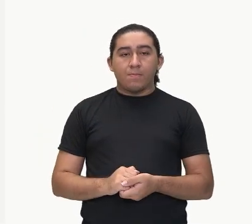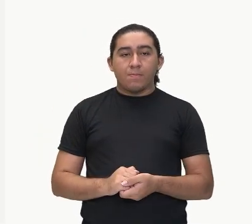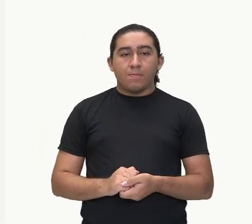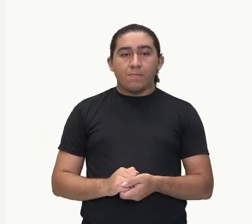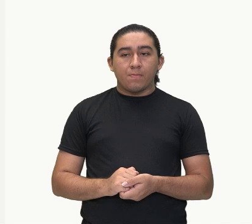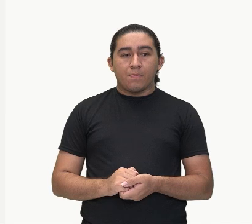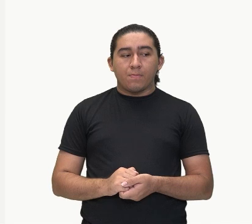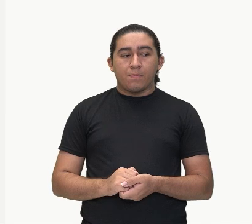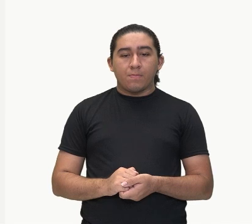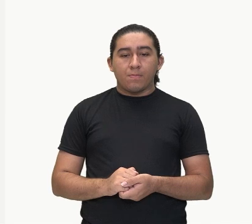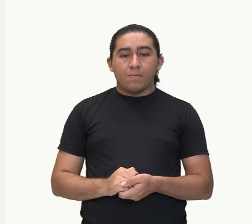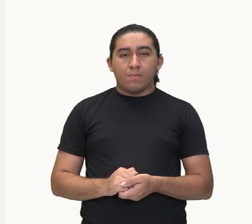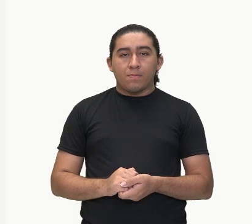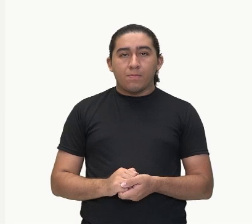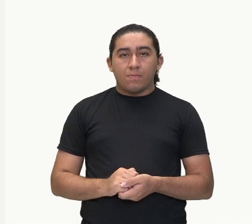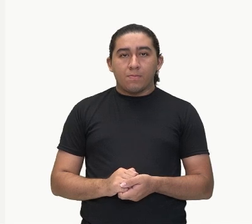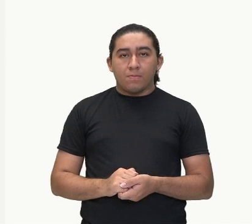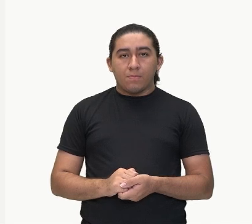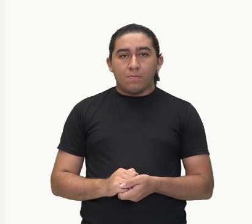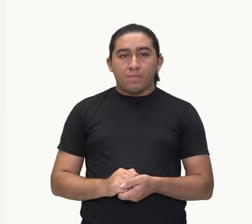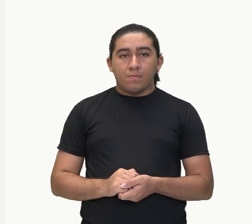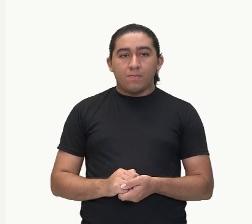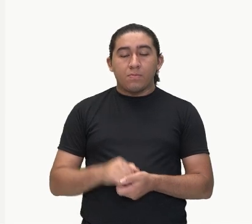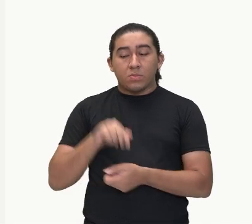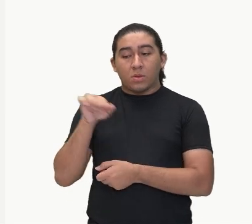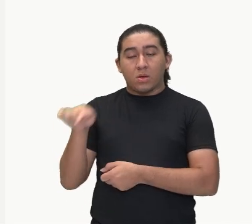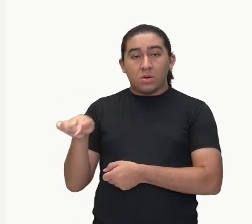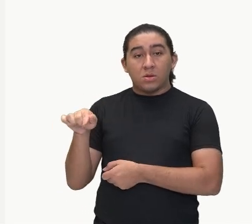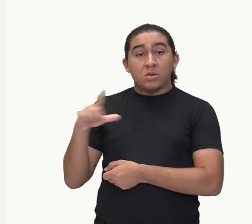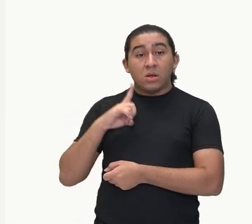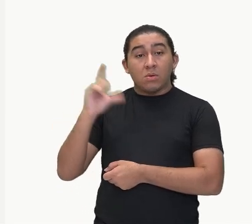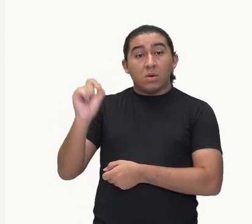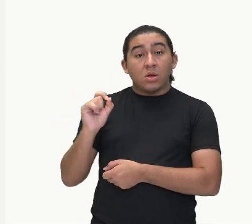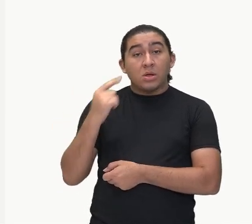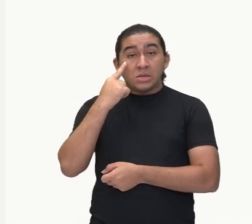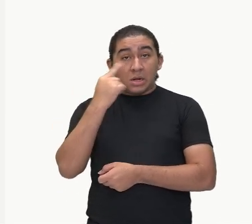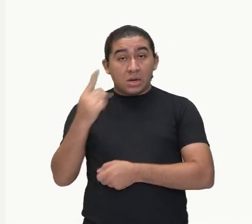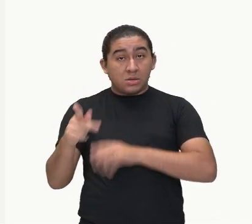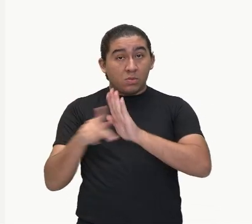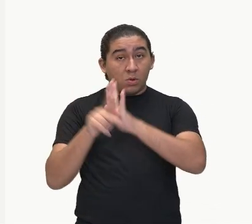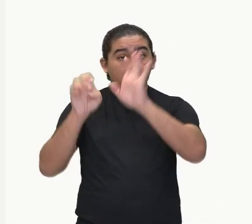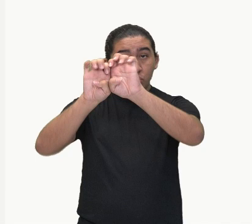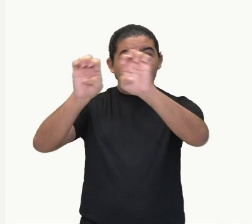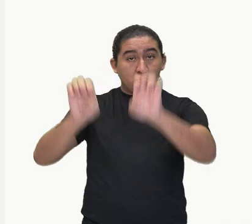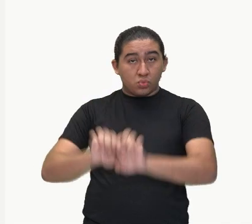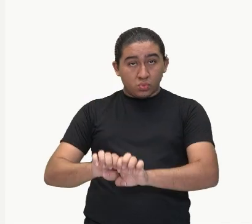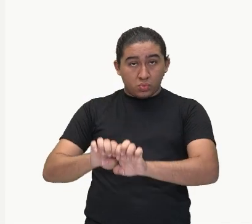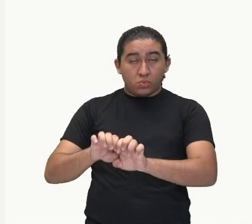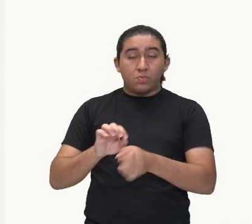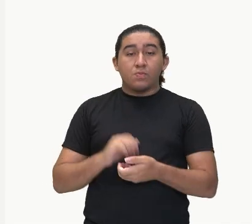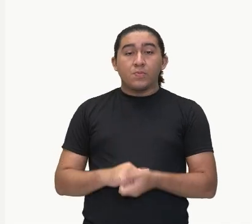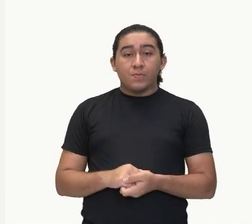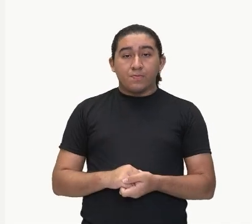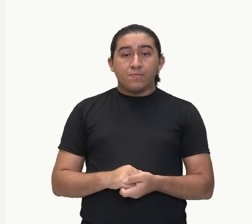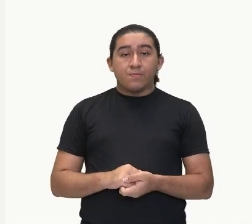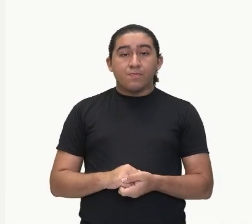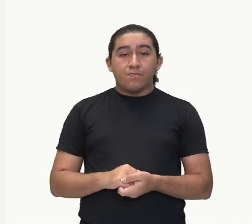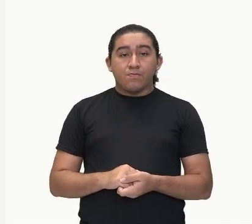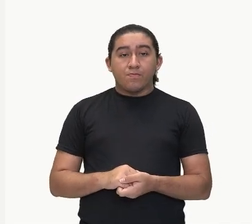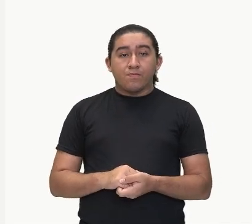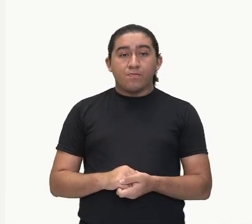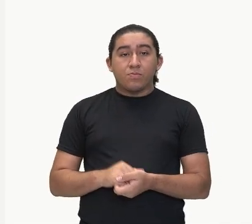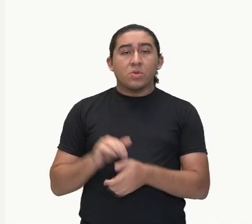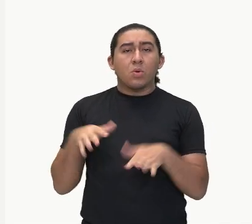O realismo tem a grande preocupação com o estilo. Qual é o estilo